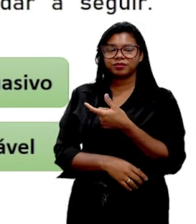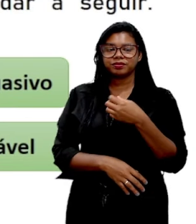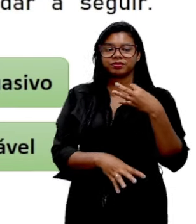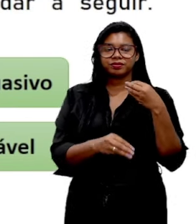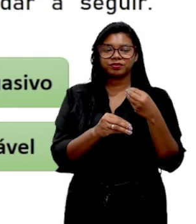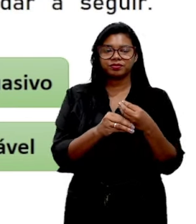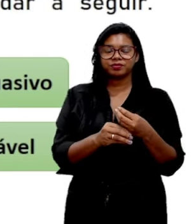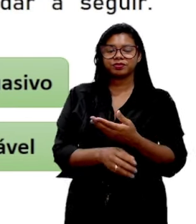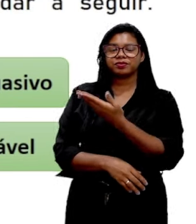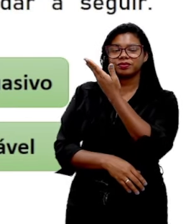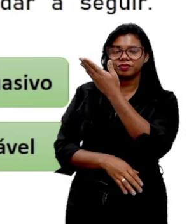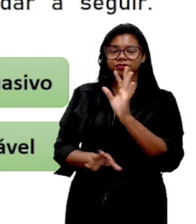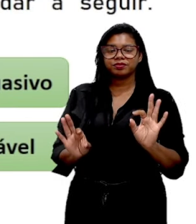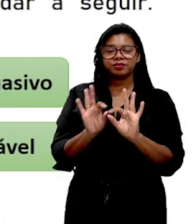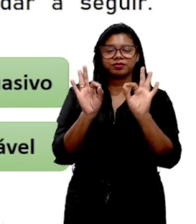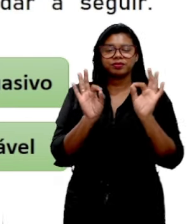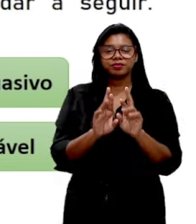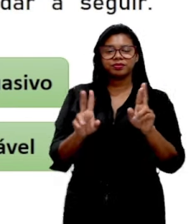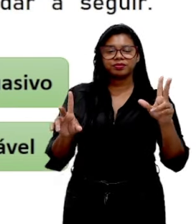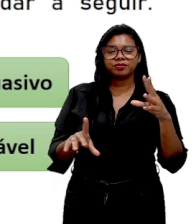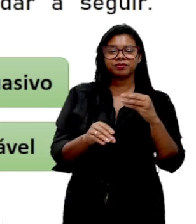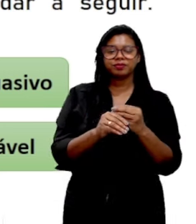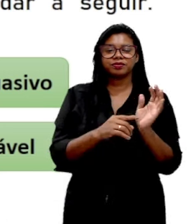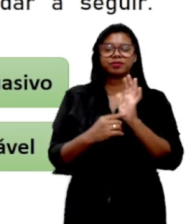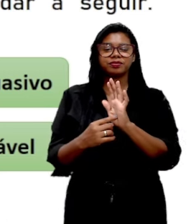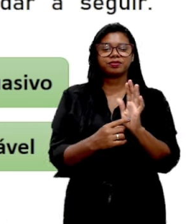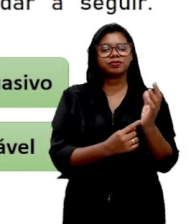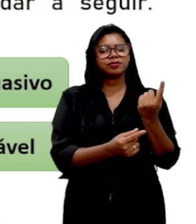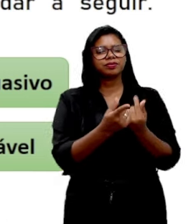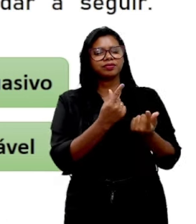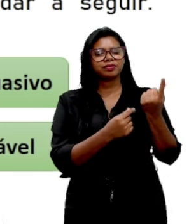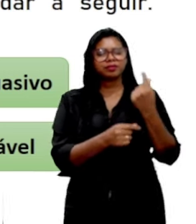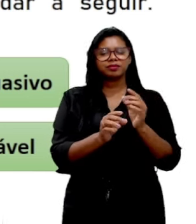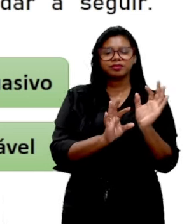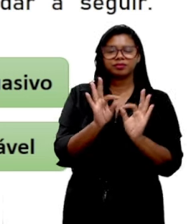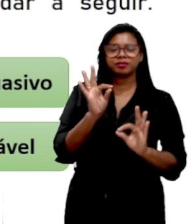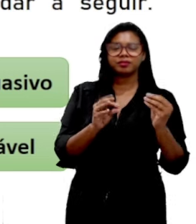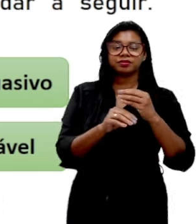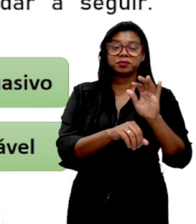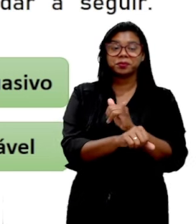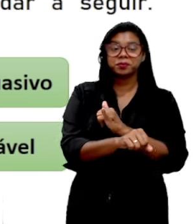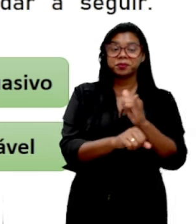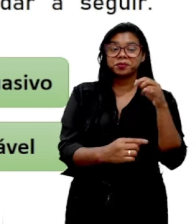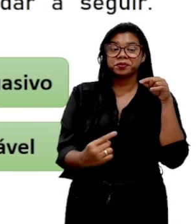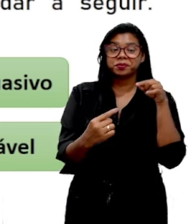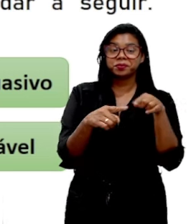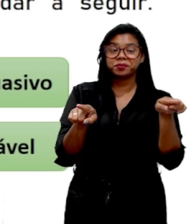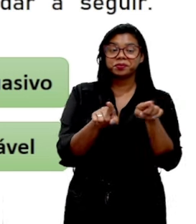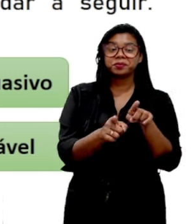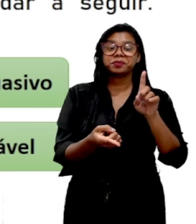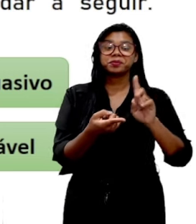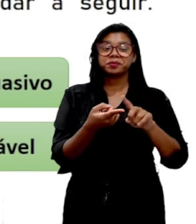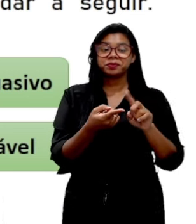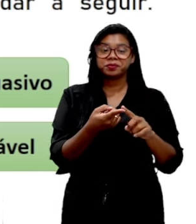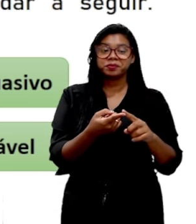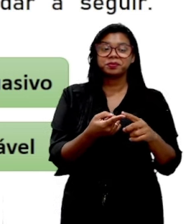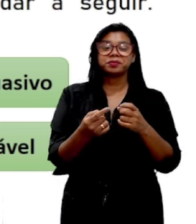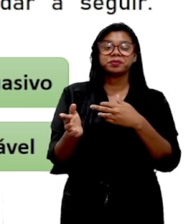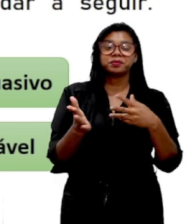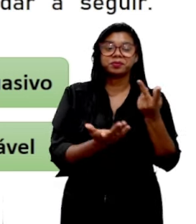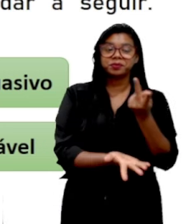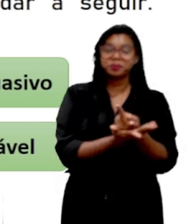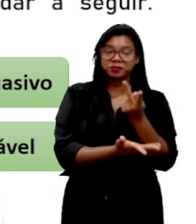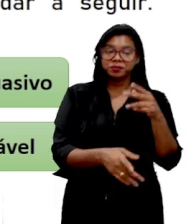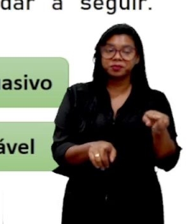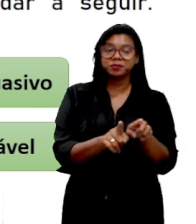possível adaptar-se a diferentes cenários de negociação e ajustar a estratégia de acordo com cada uma das realidades